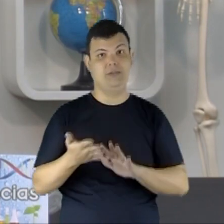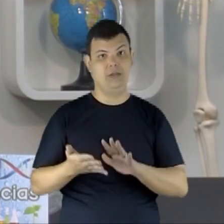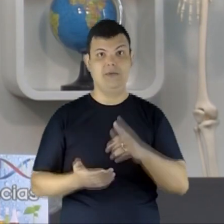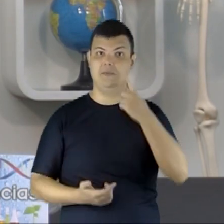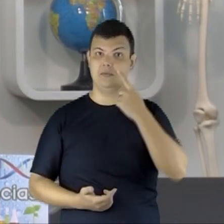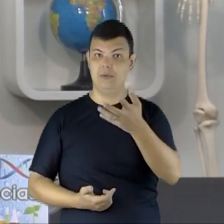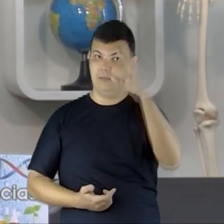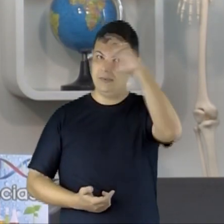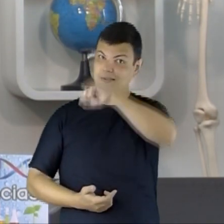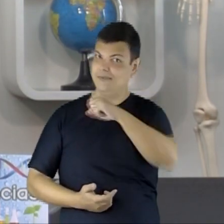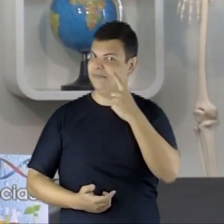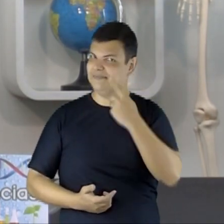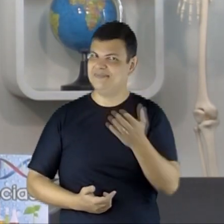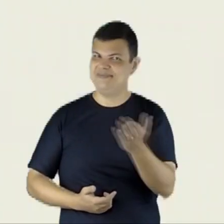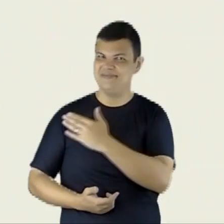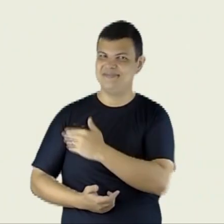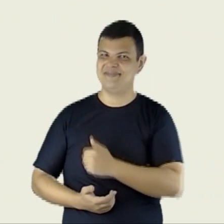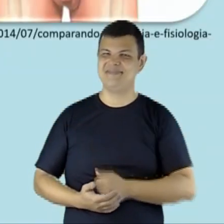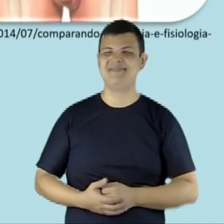aprender bastante. Vamos lá?